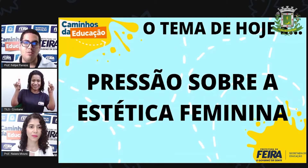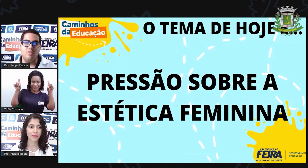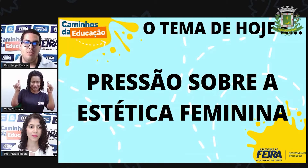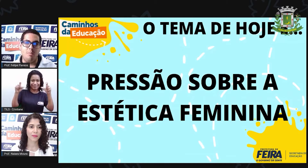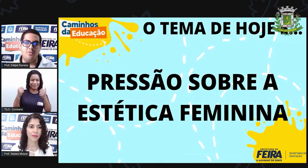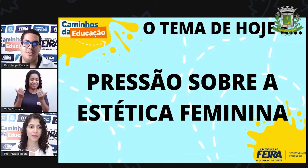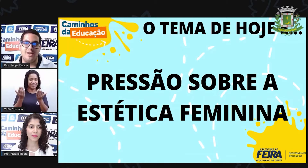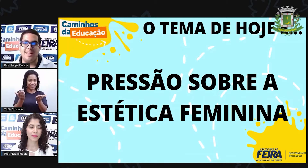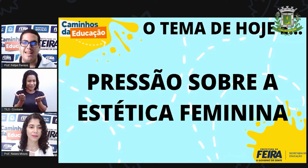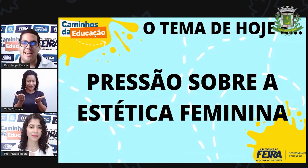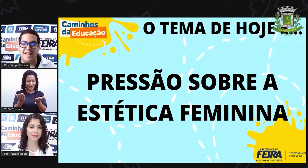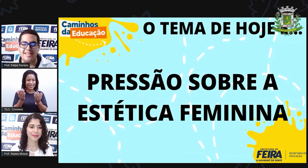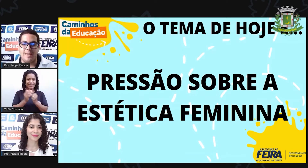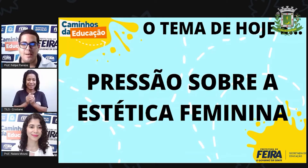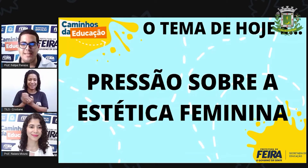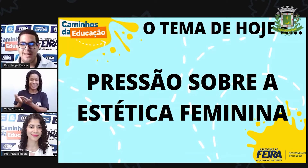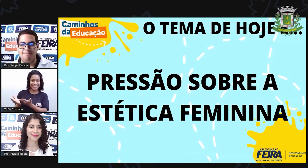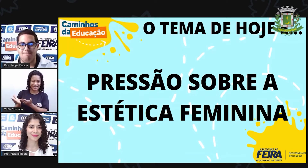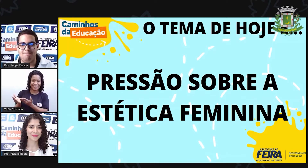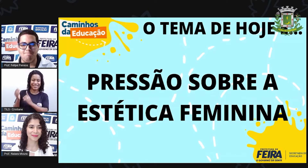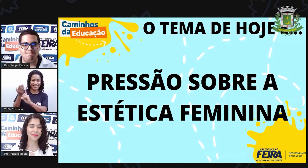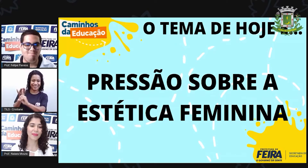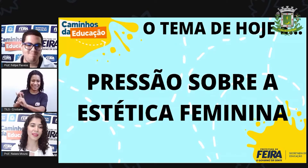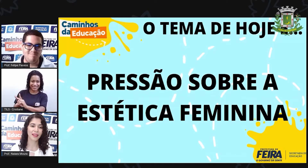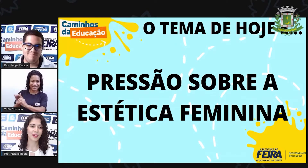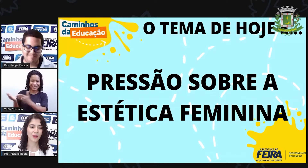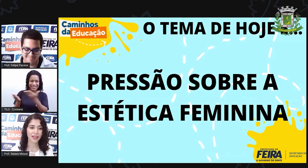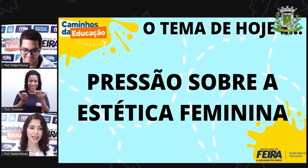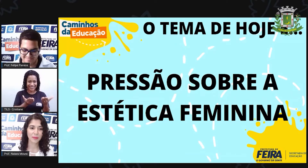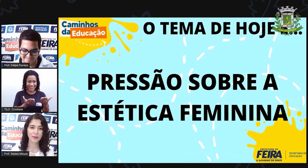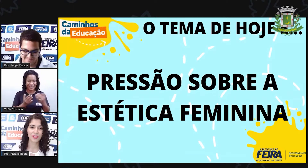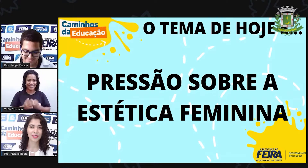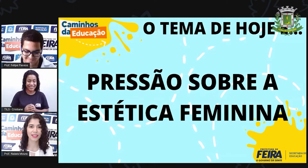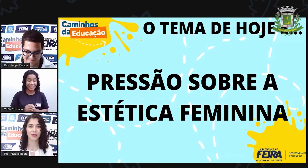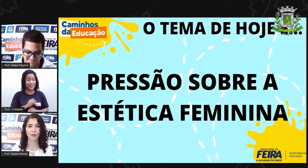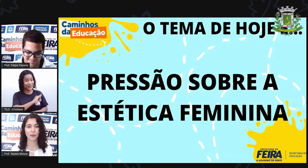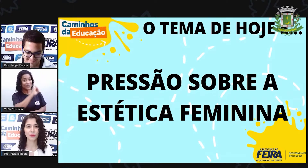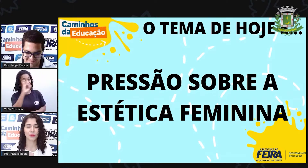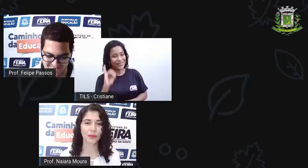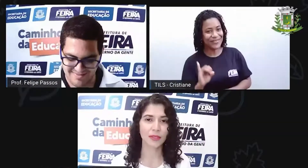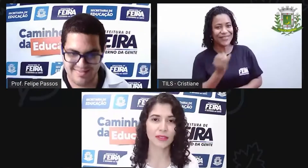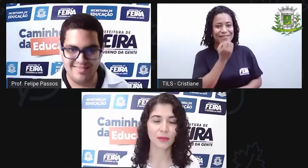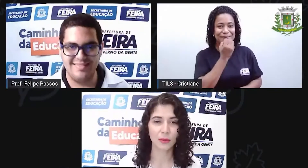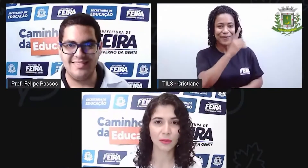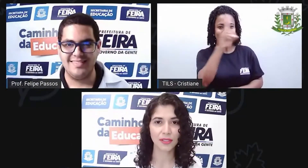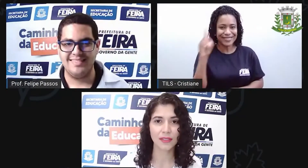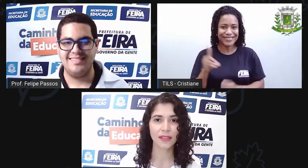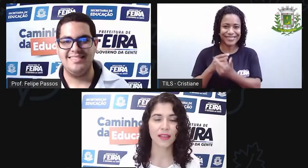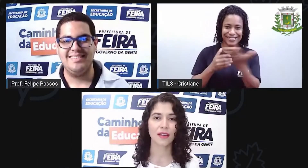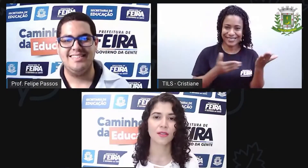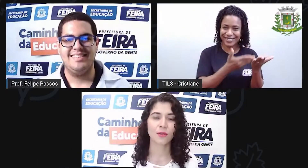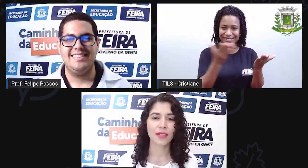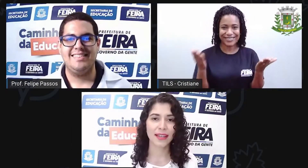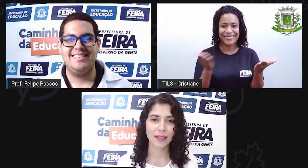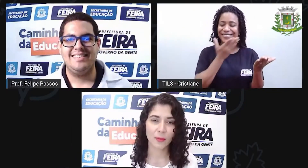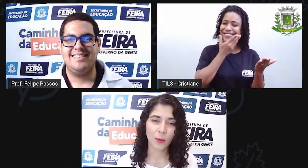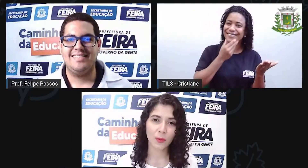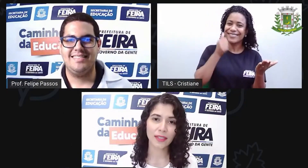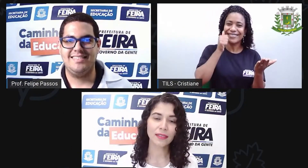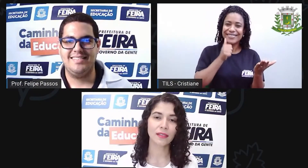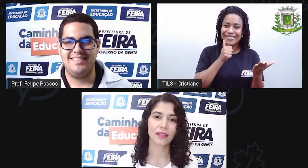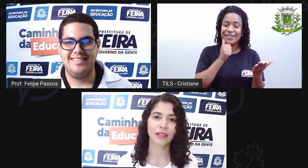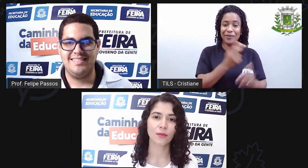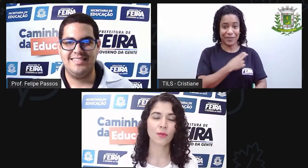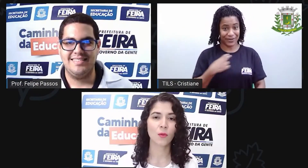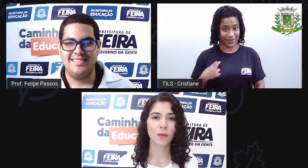e convido a professora Nayara a se apresentar. Olá, bom dia a todos, todas e todes. Sou Nayara